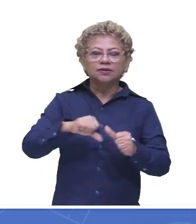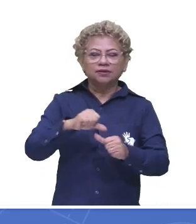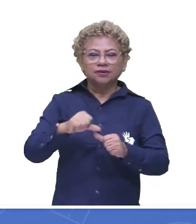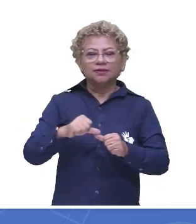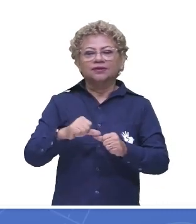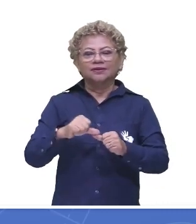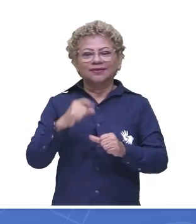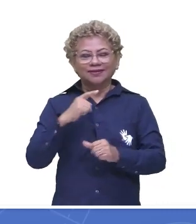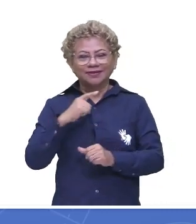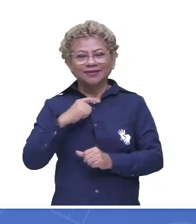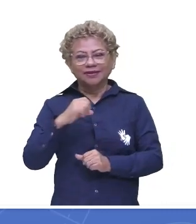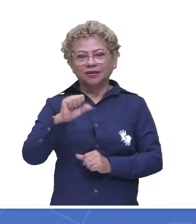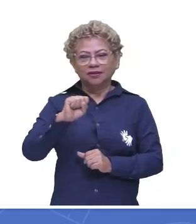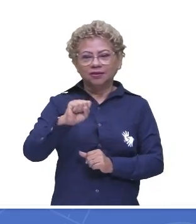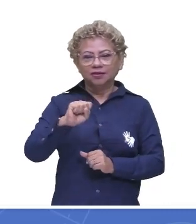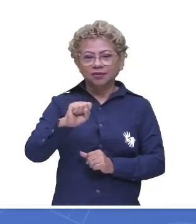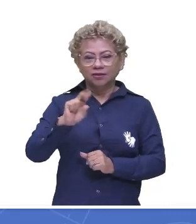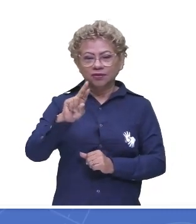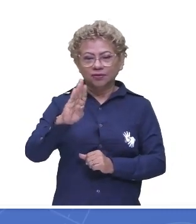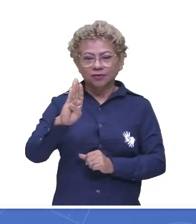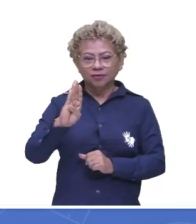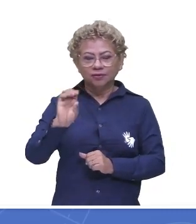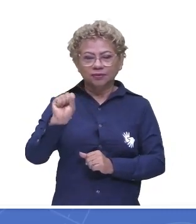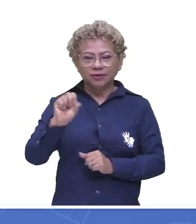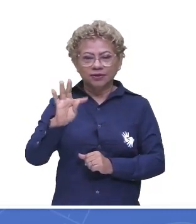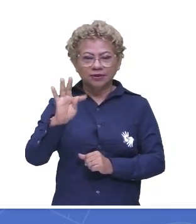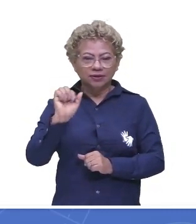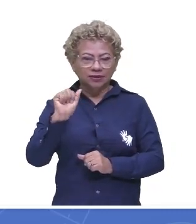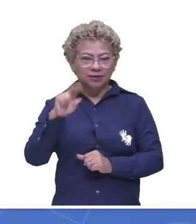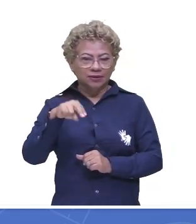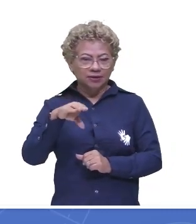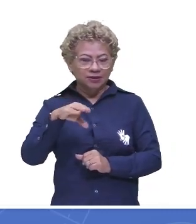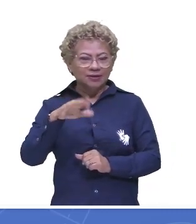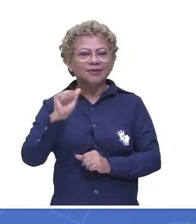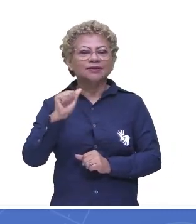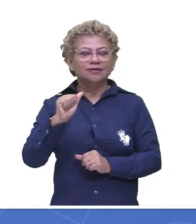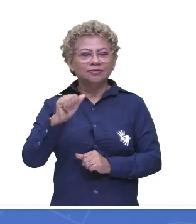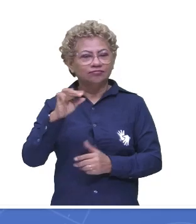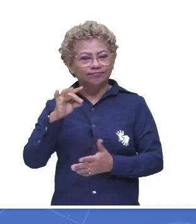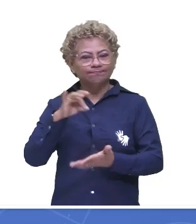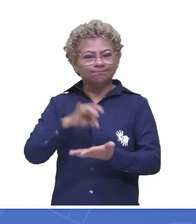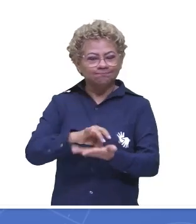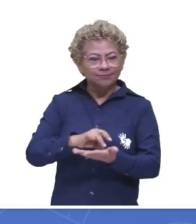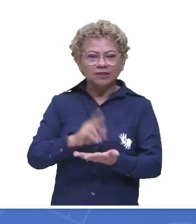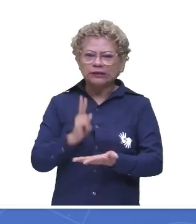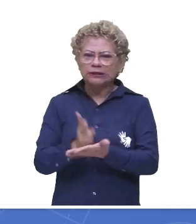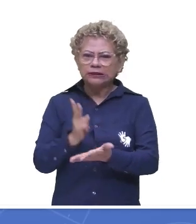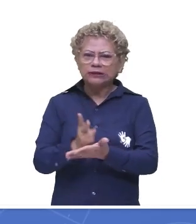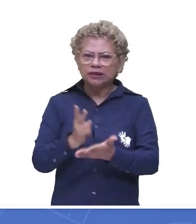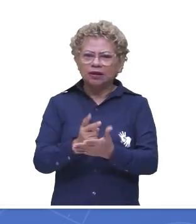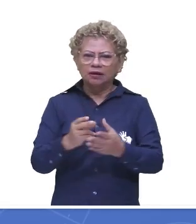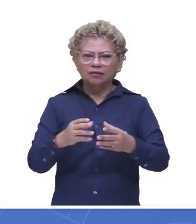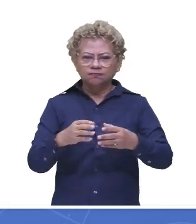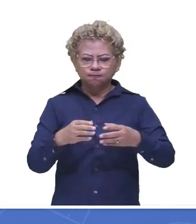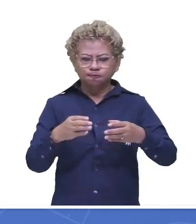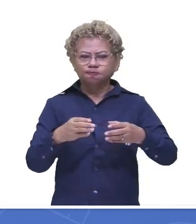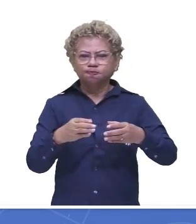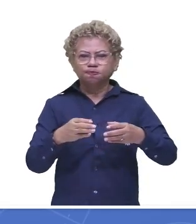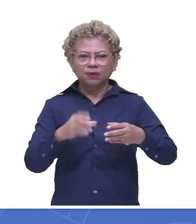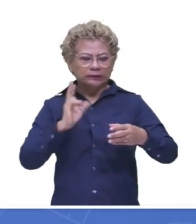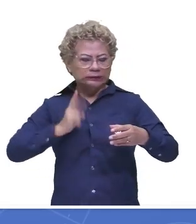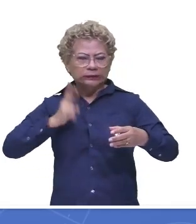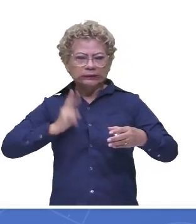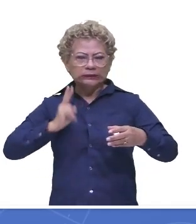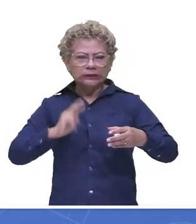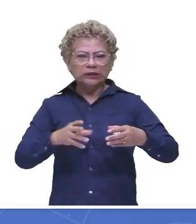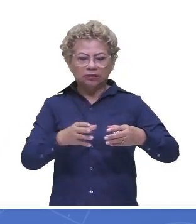puras ocorre à temperatura constante, certo? Então, se a temperatura é constante, a temperatura não vai mudar. Então, o calor